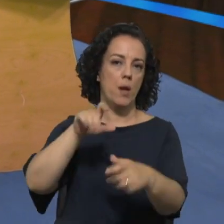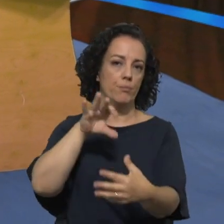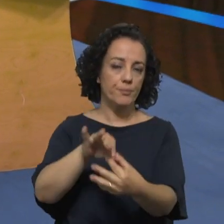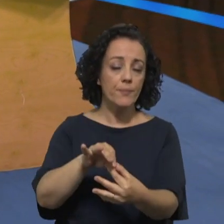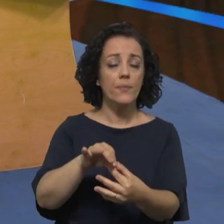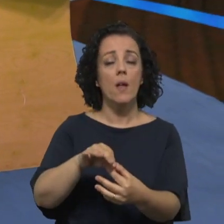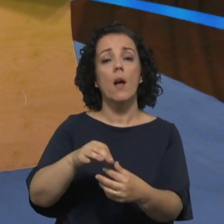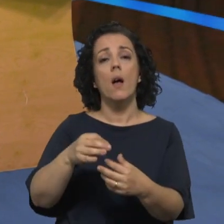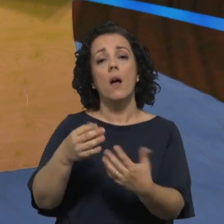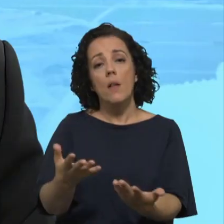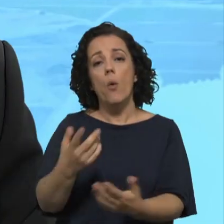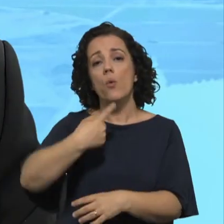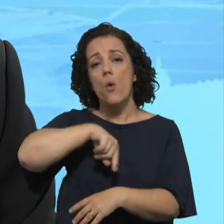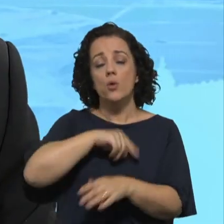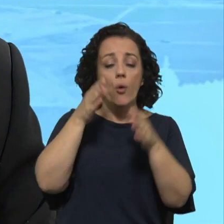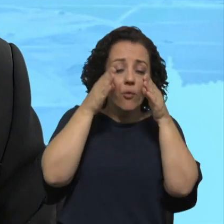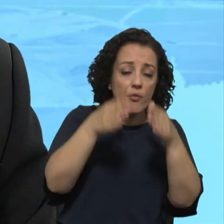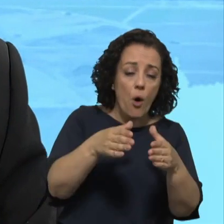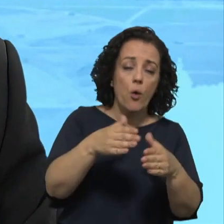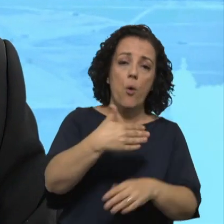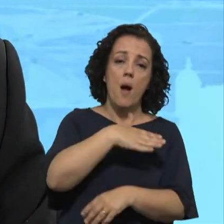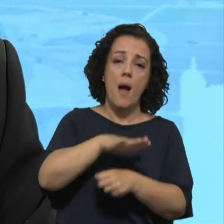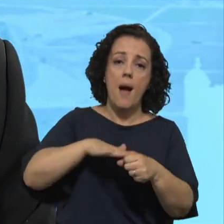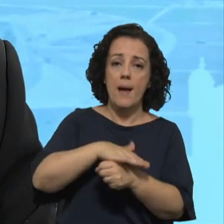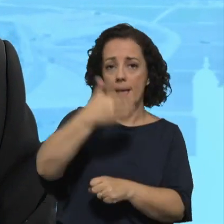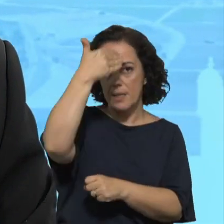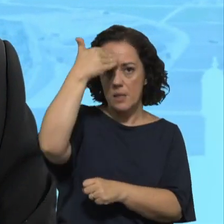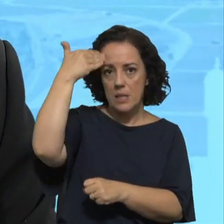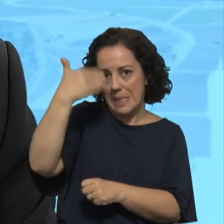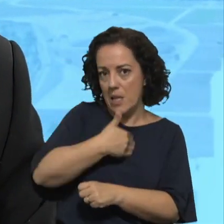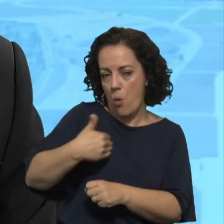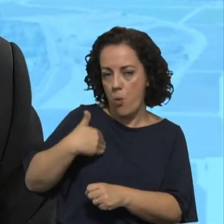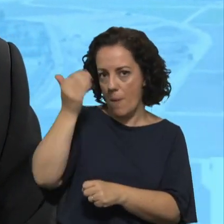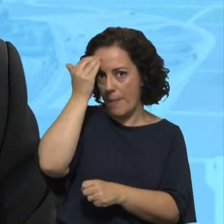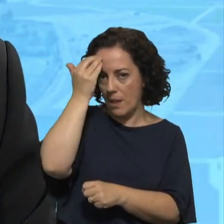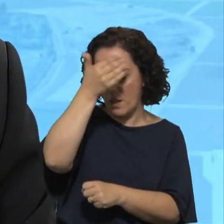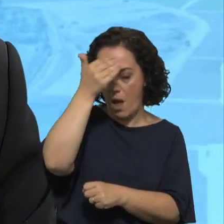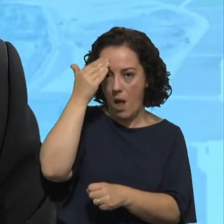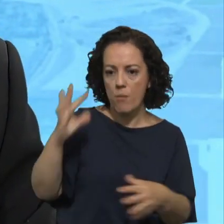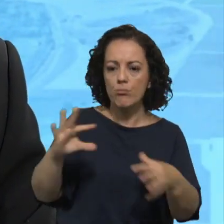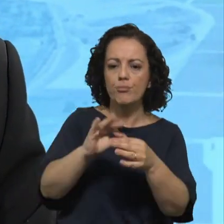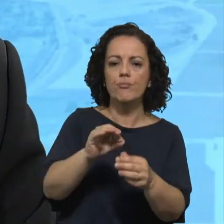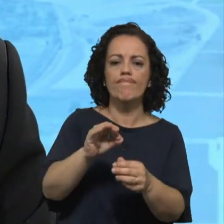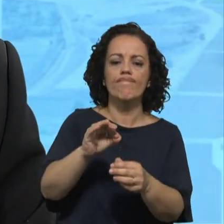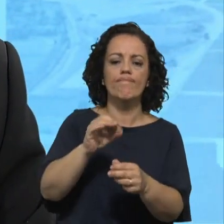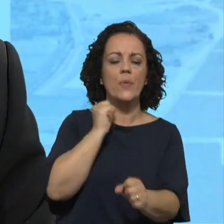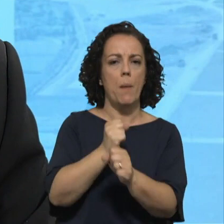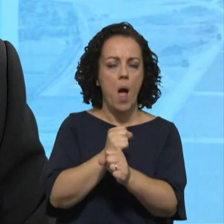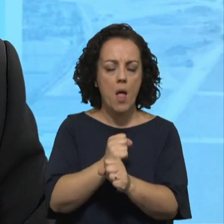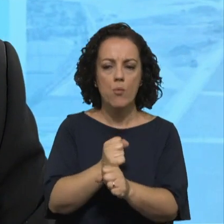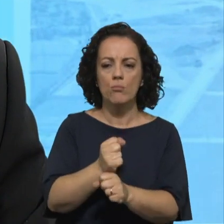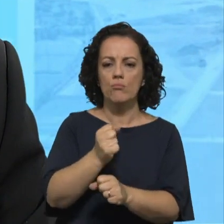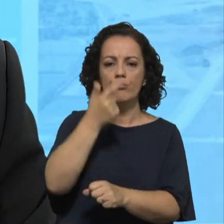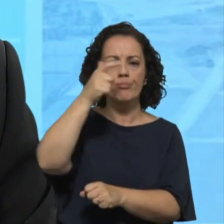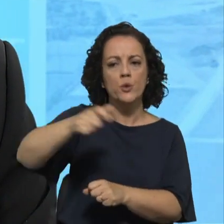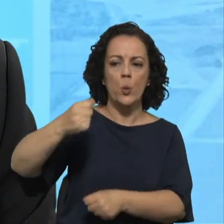um bocadinho, então, na saúde mental, ligada ao mundo do trabalho, aos trabalhadores, que será